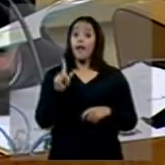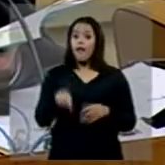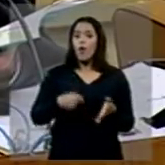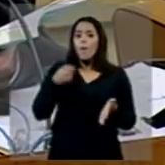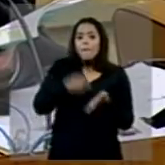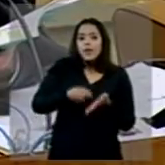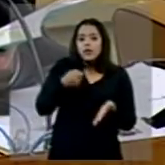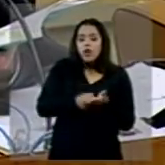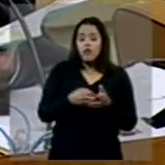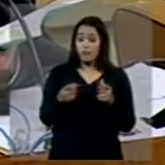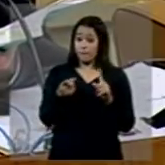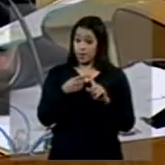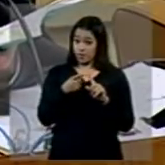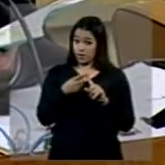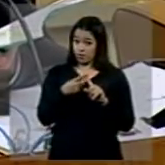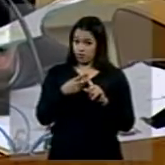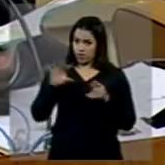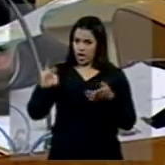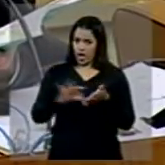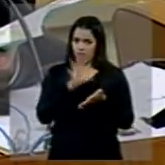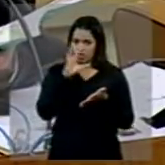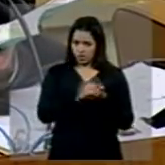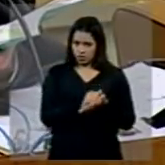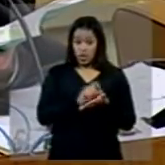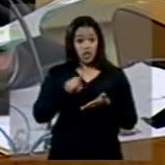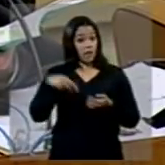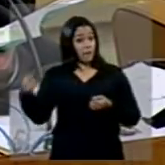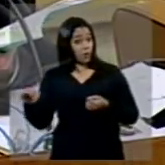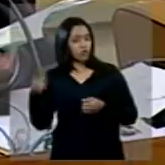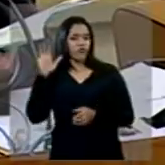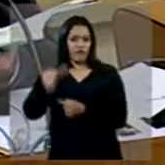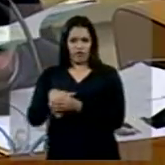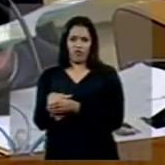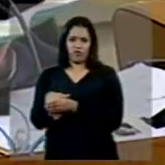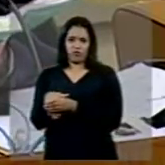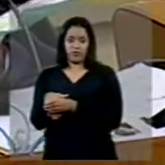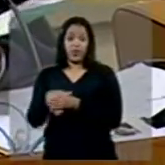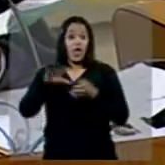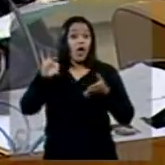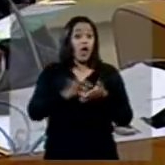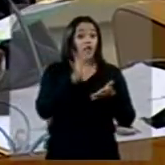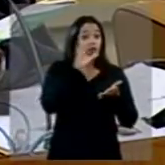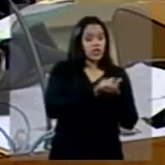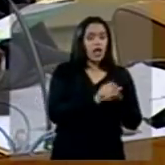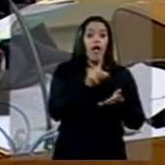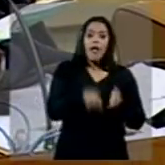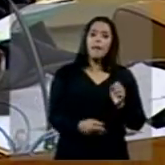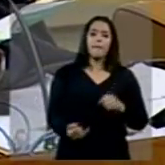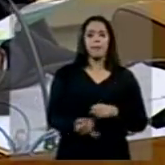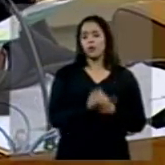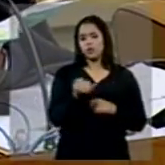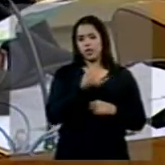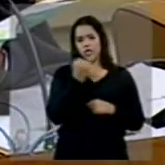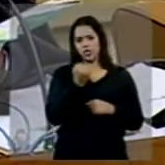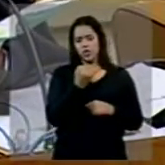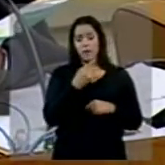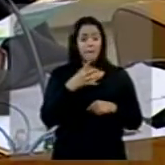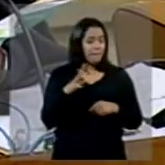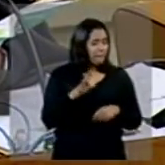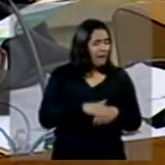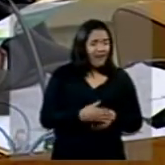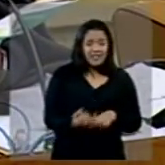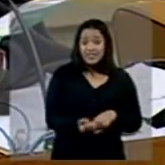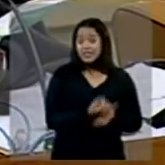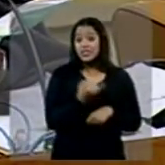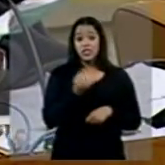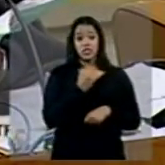obrigatório, primeiro, o alistamento e, depois, o voto. E o alistamento é tão importante, mas ele é tão importante